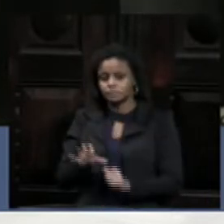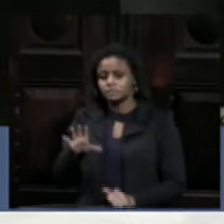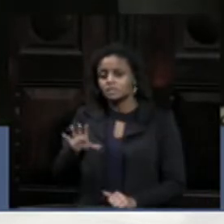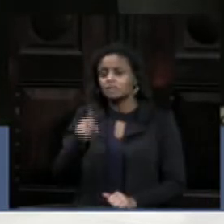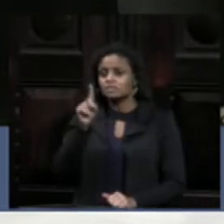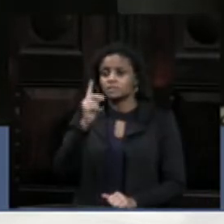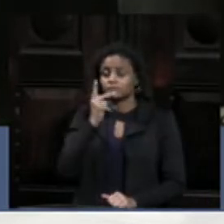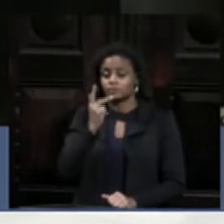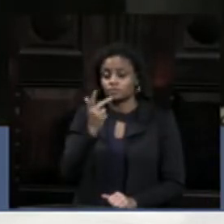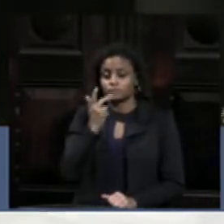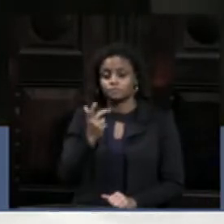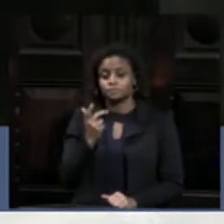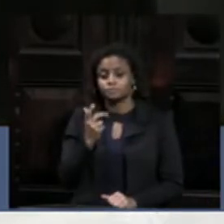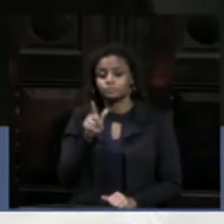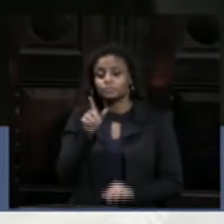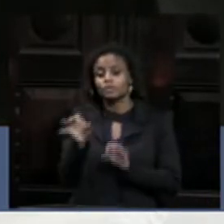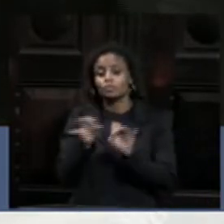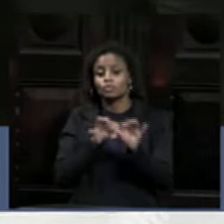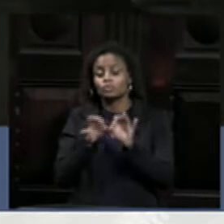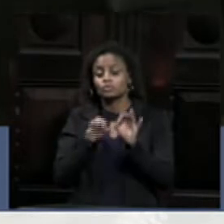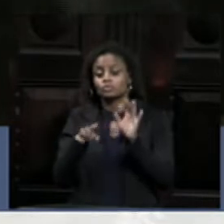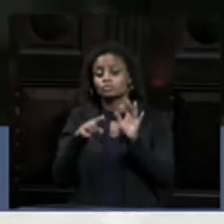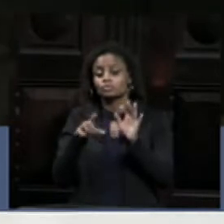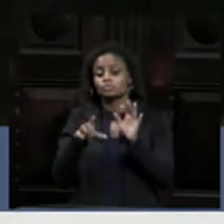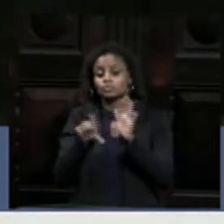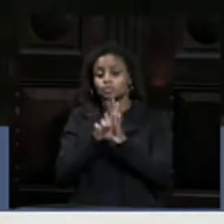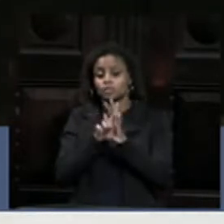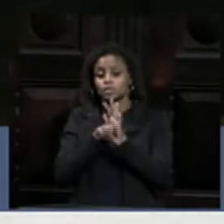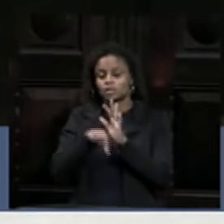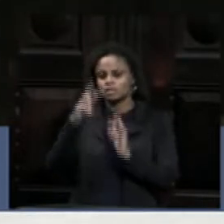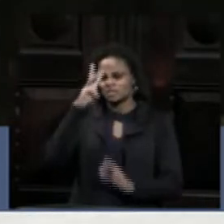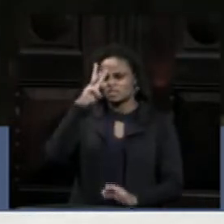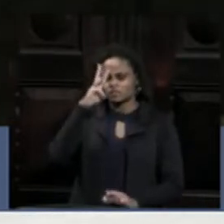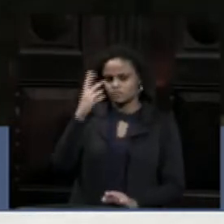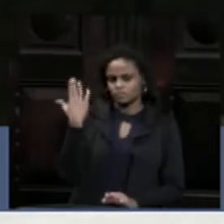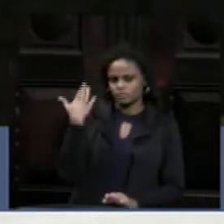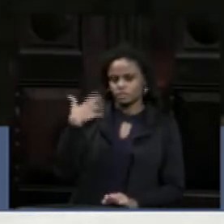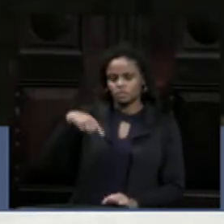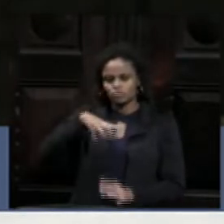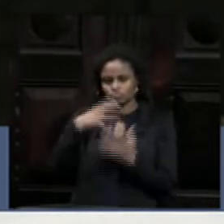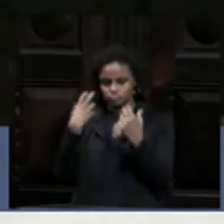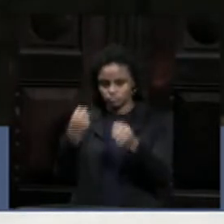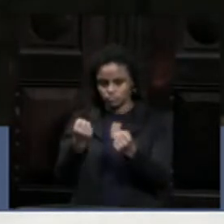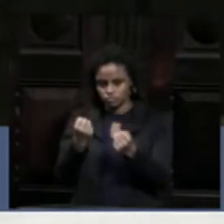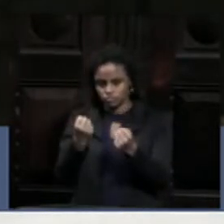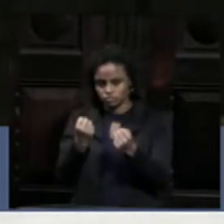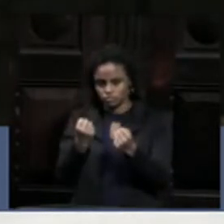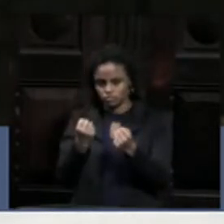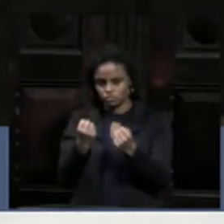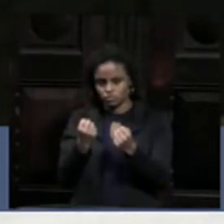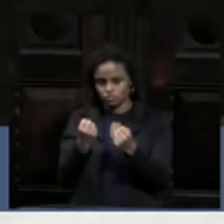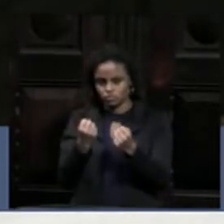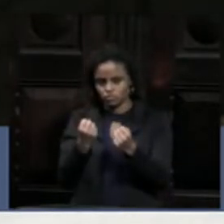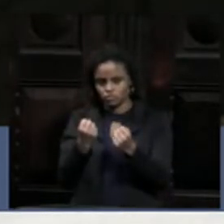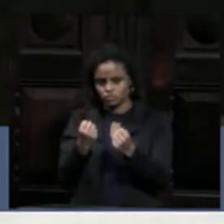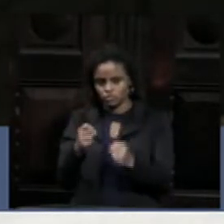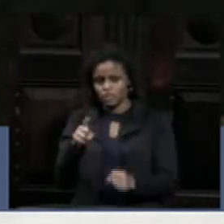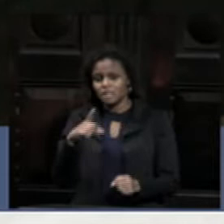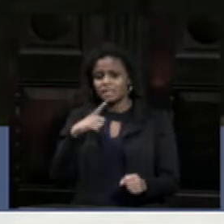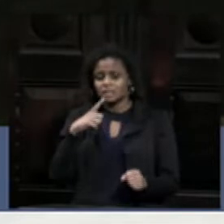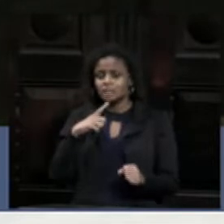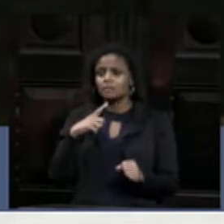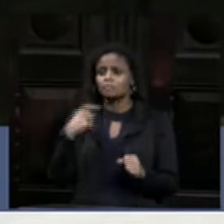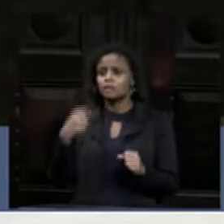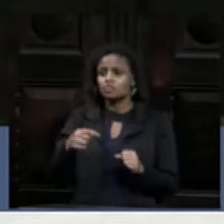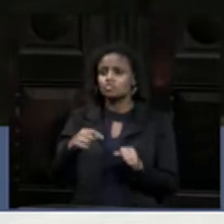Excelência, o projeto que aprovamos aqui na terça-feira, ele foi resultado de umas 5 ou 6 audiências